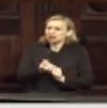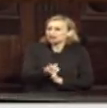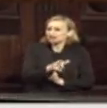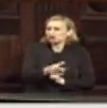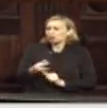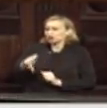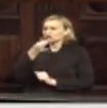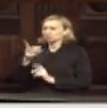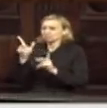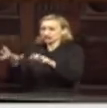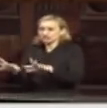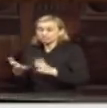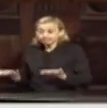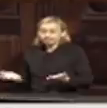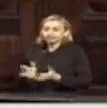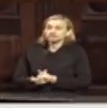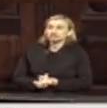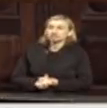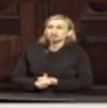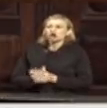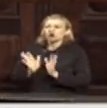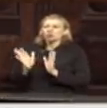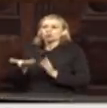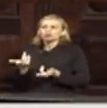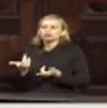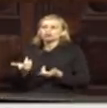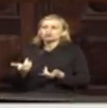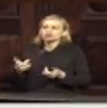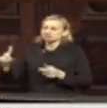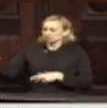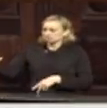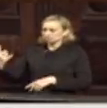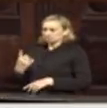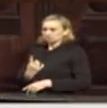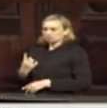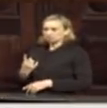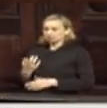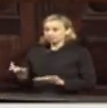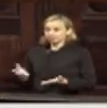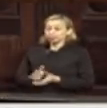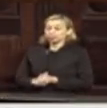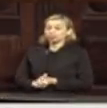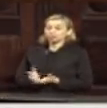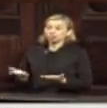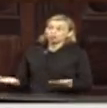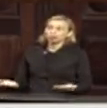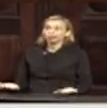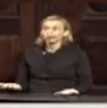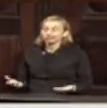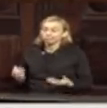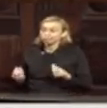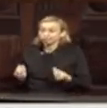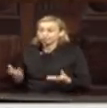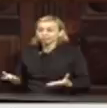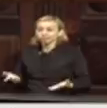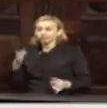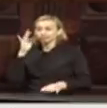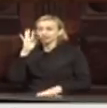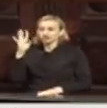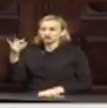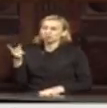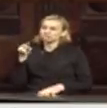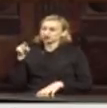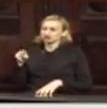daquelas que os levaram a virem aqui. É inadmissível imaginar que você